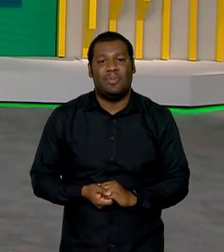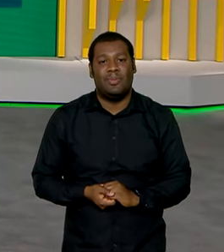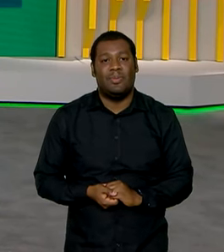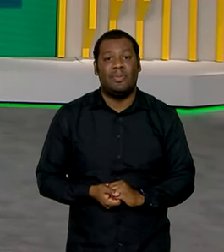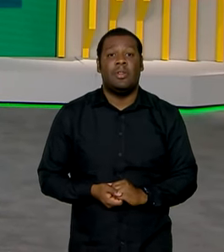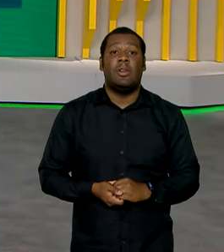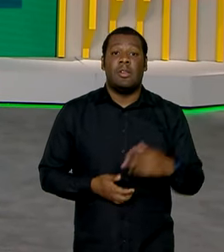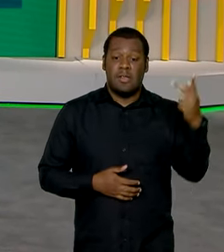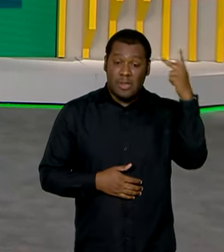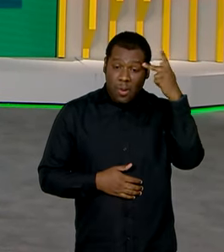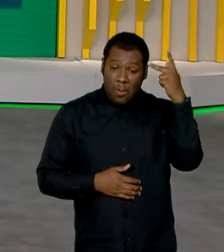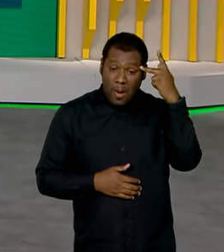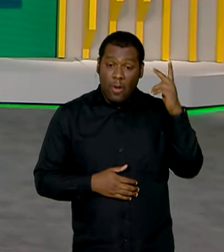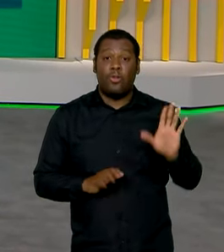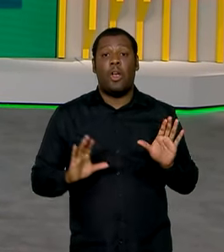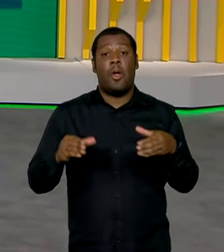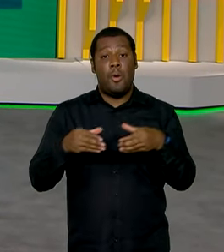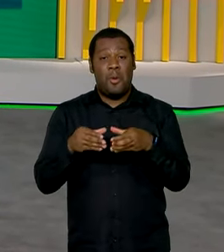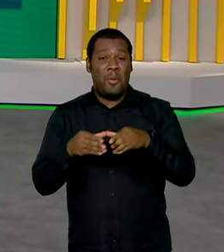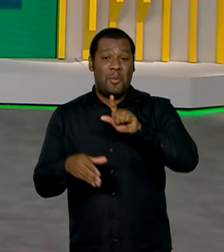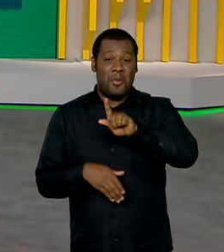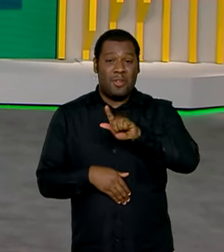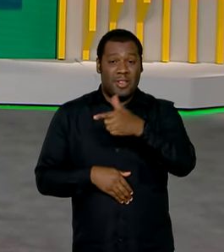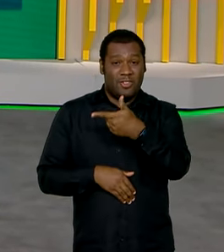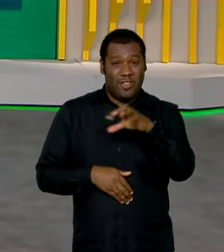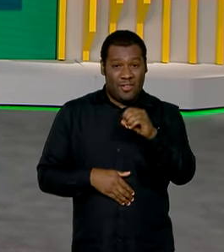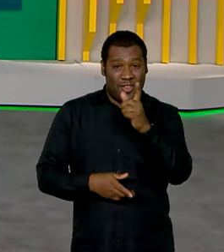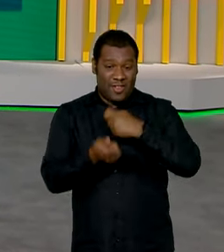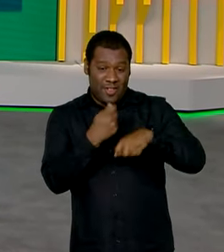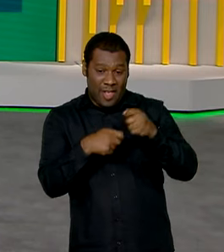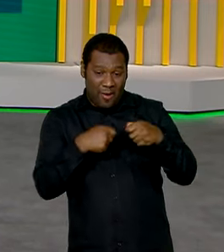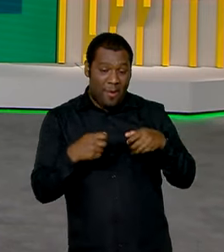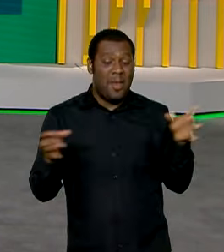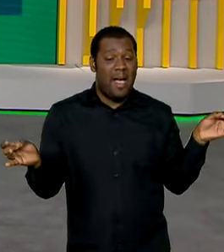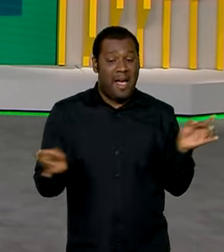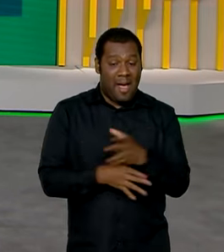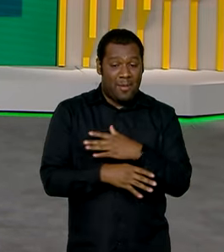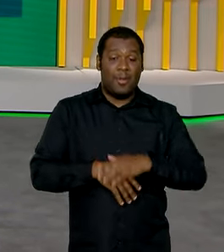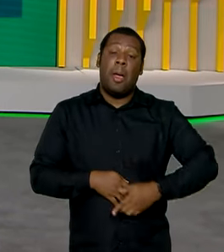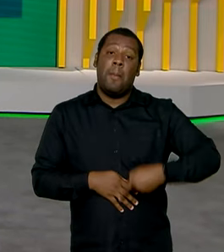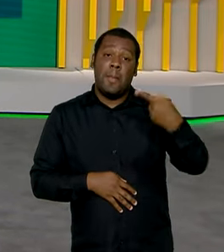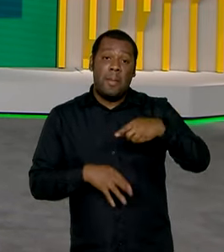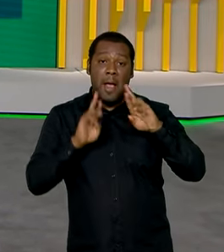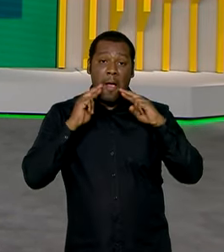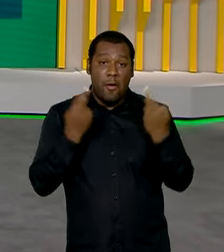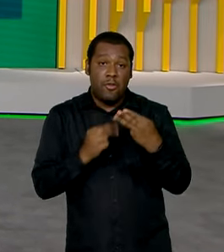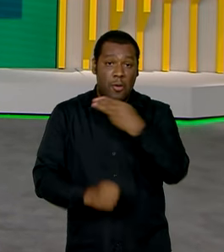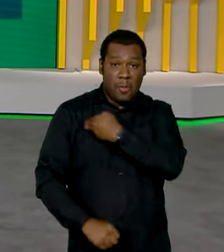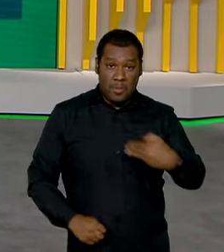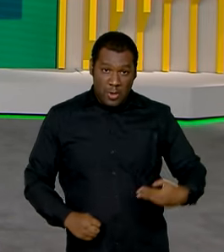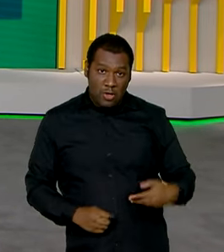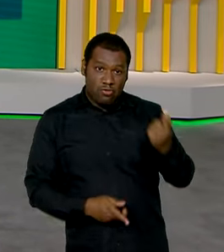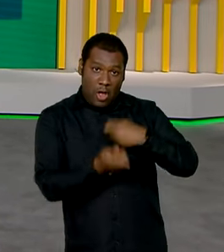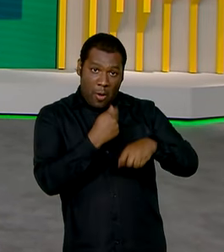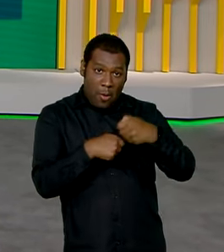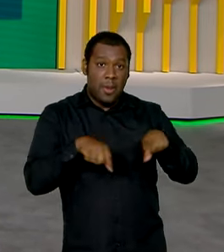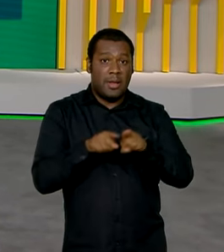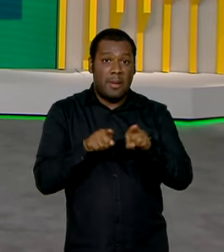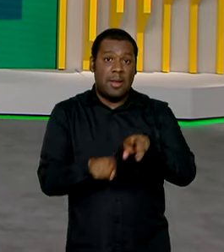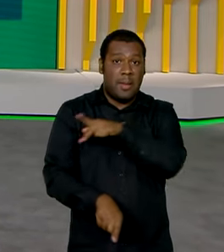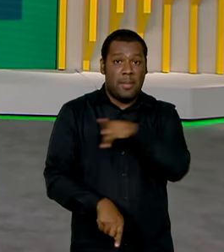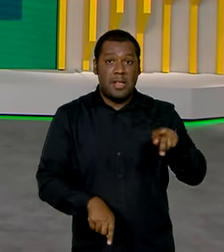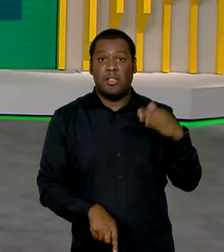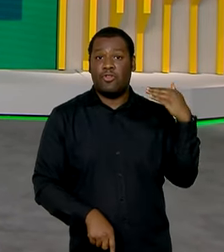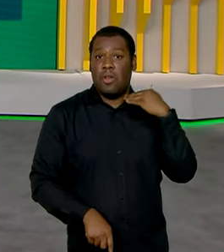Terminou em São Paulo o encontro dos pesos pesados da economia do G20. Foi o primeiro encontro de ministros das finanças e presidentes de